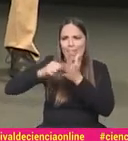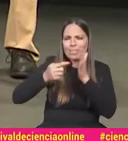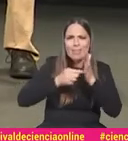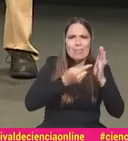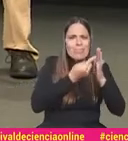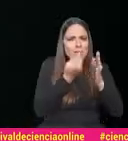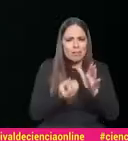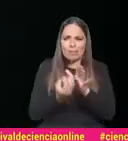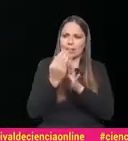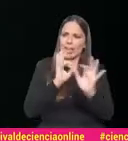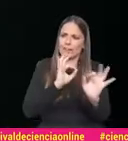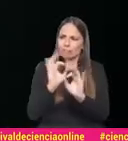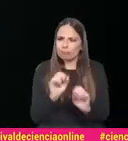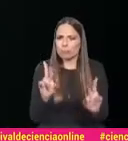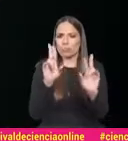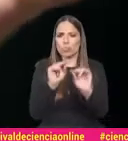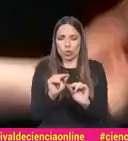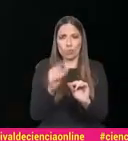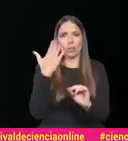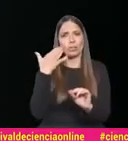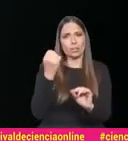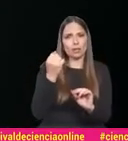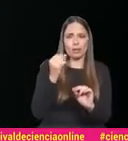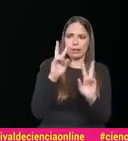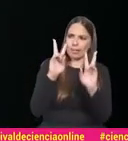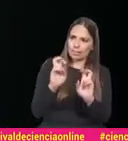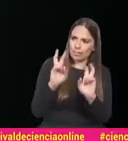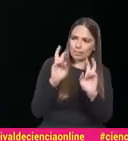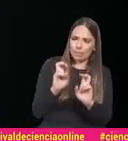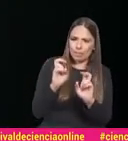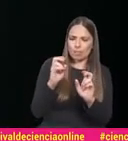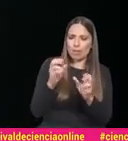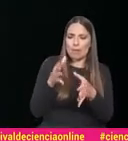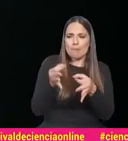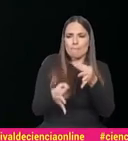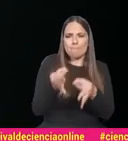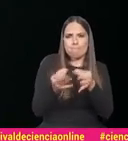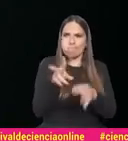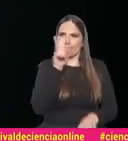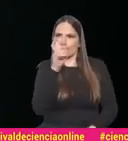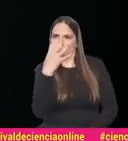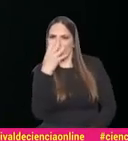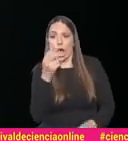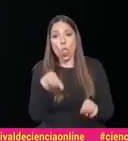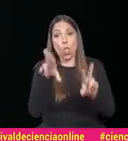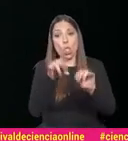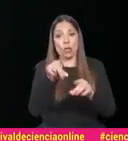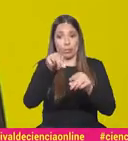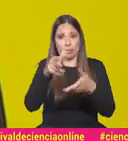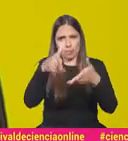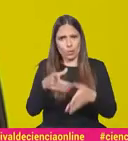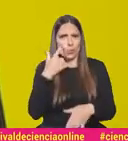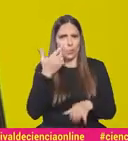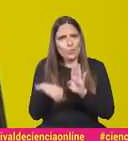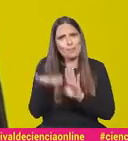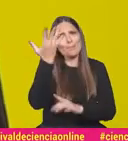para desenvolver novos tratamentos, para desenvolver novos sistemas de ventilação, mas também precisamos de mais conhecimento, por exemplo,